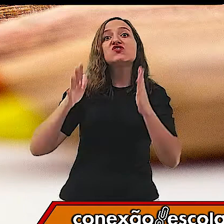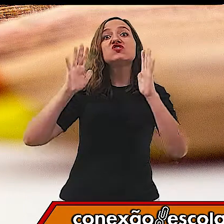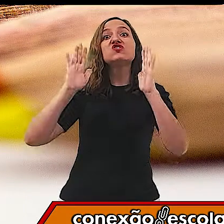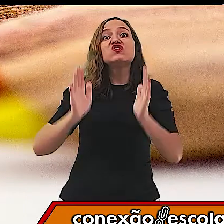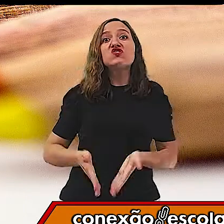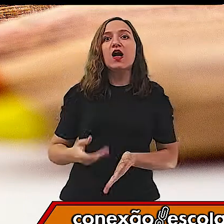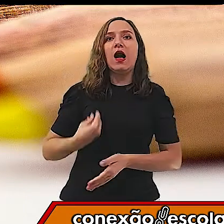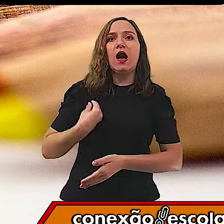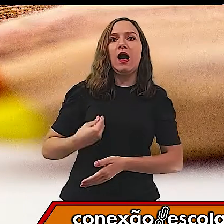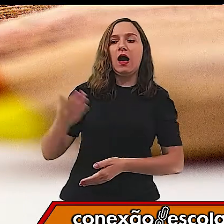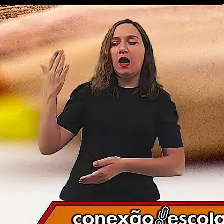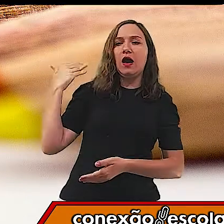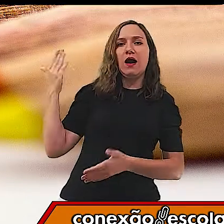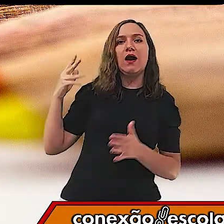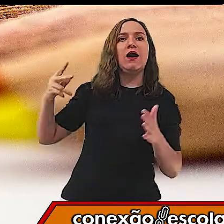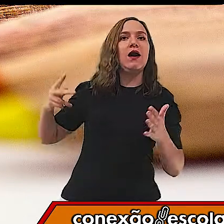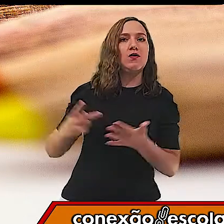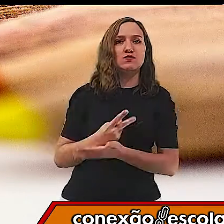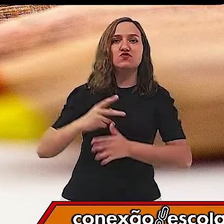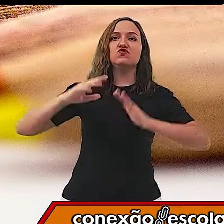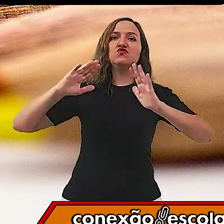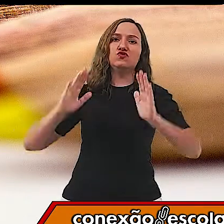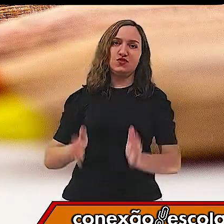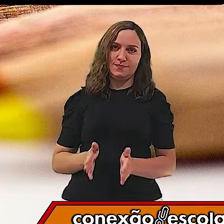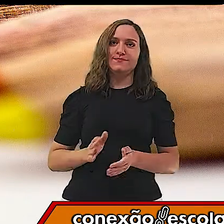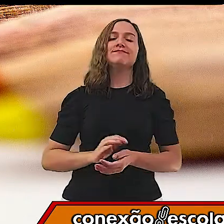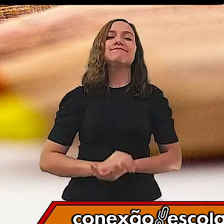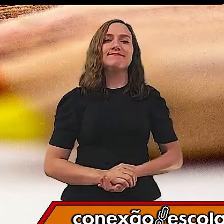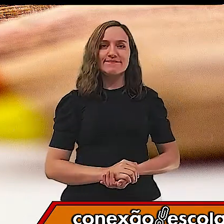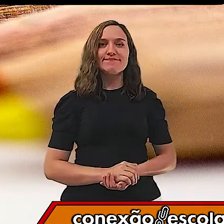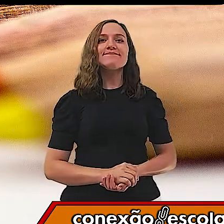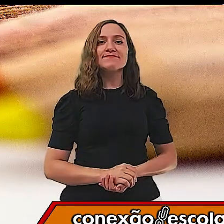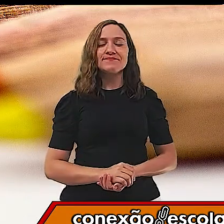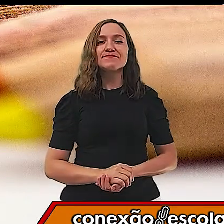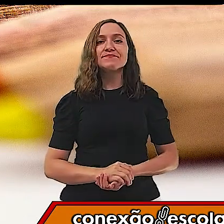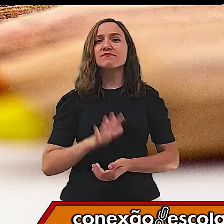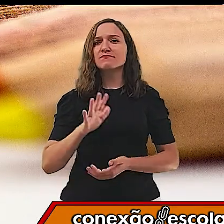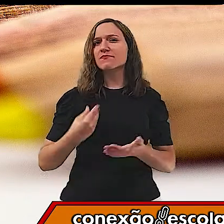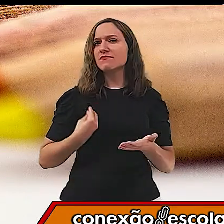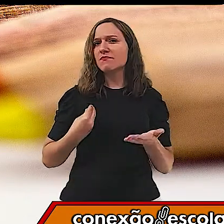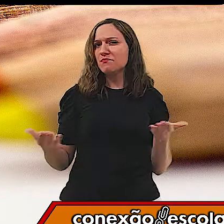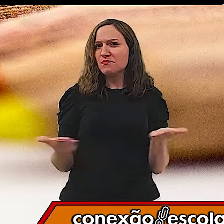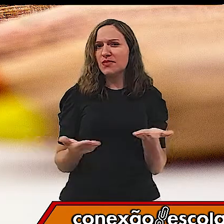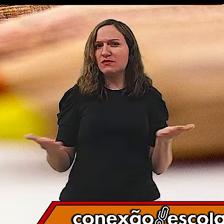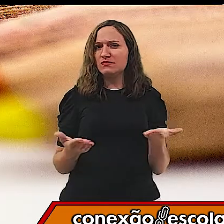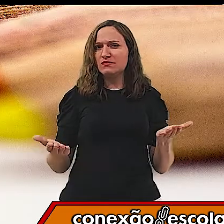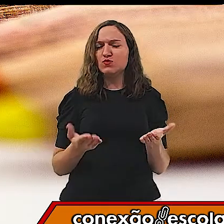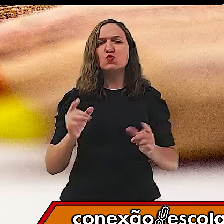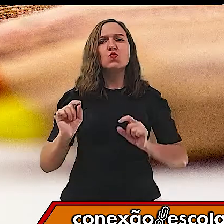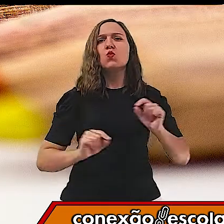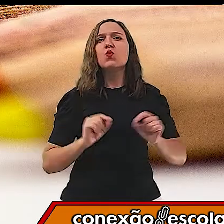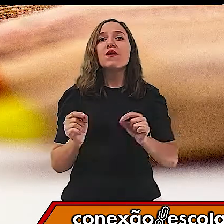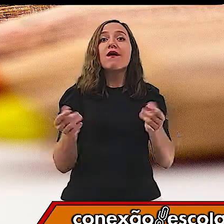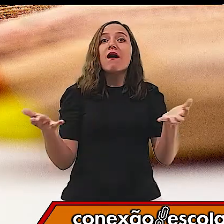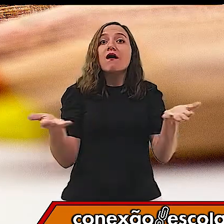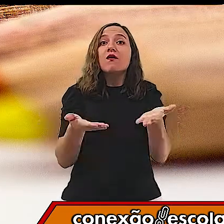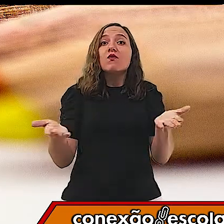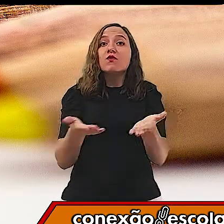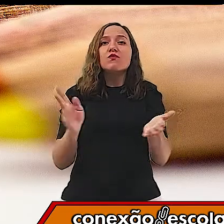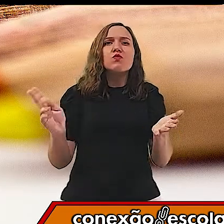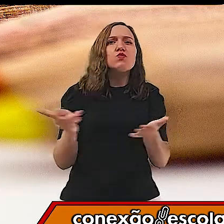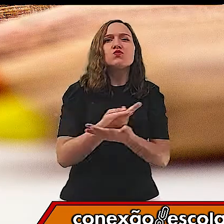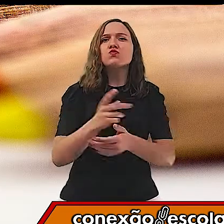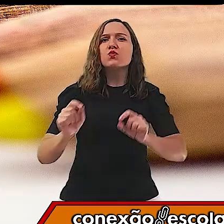já aconteceu, que já passou. O presente. O que poderia estar acontecendo